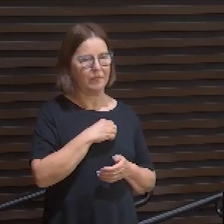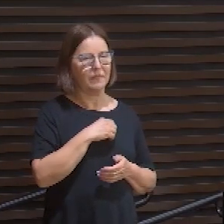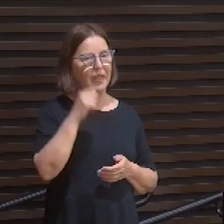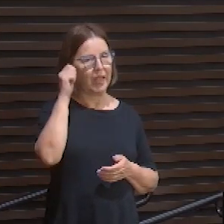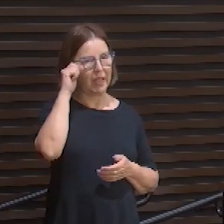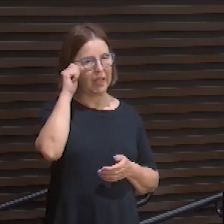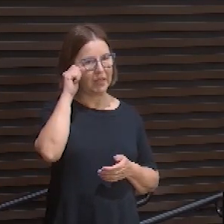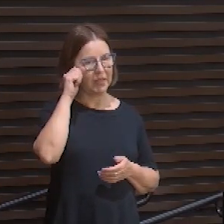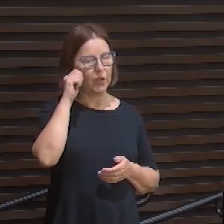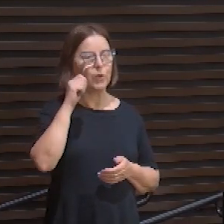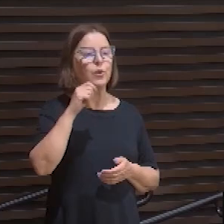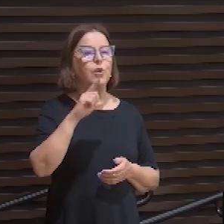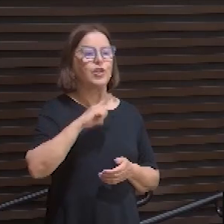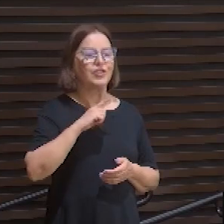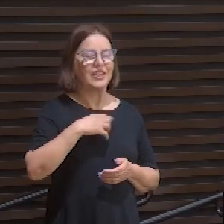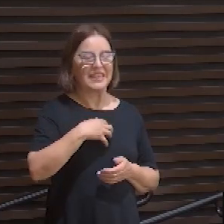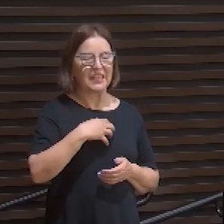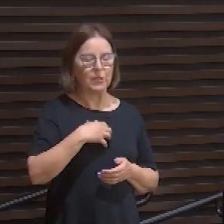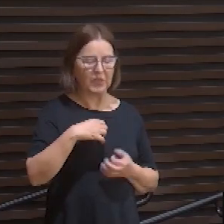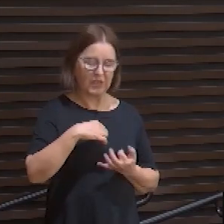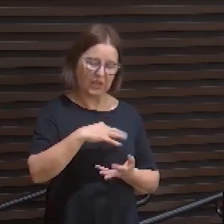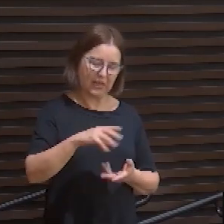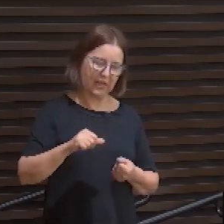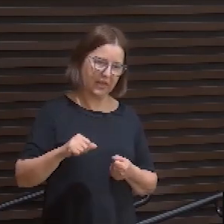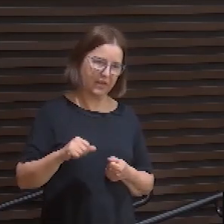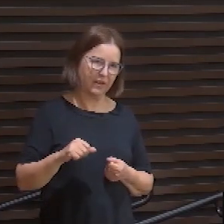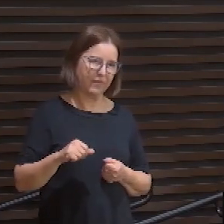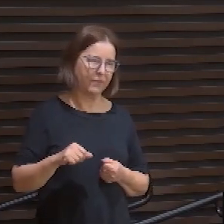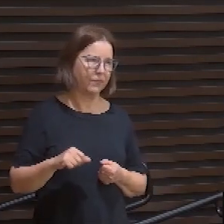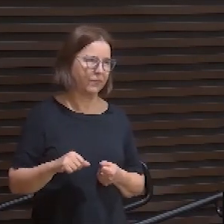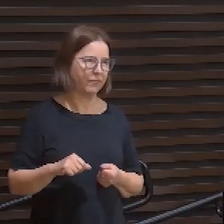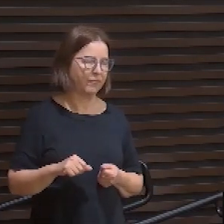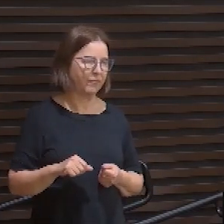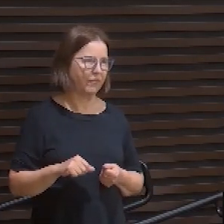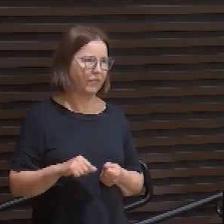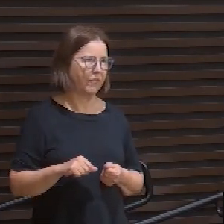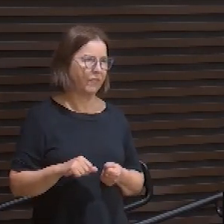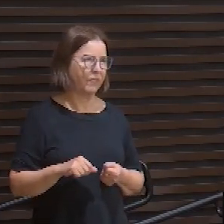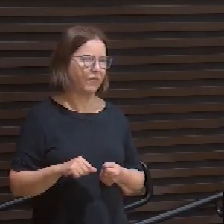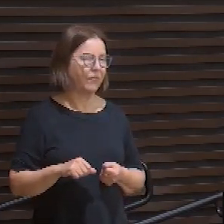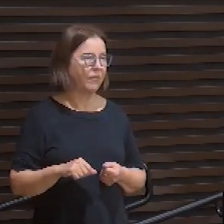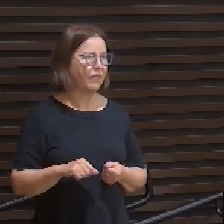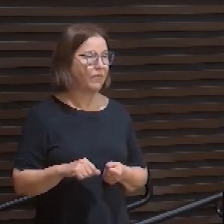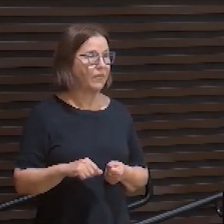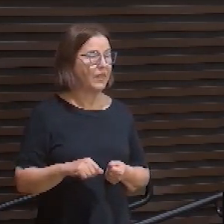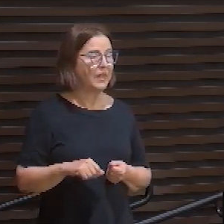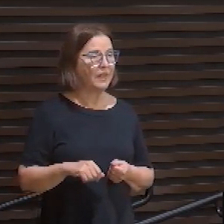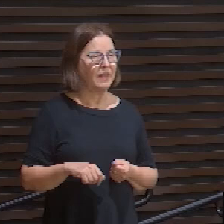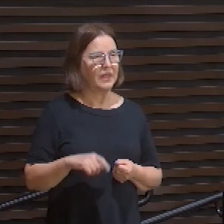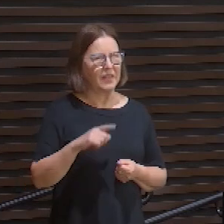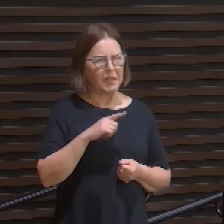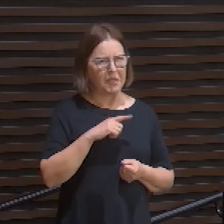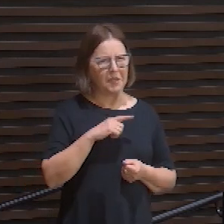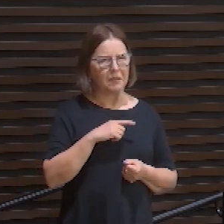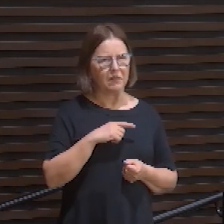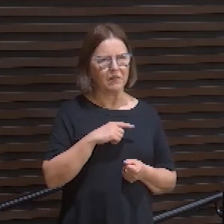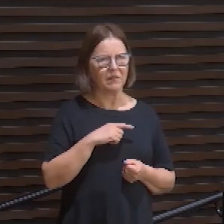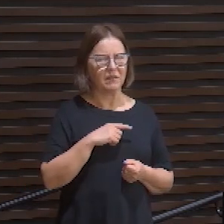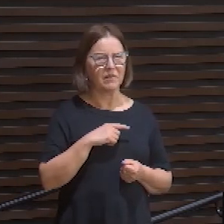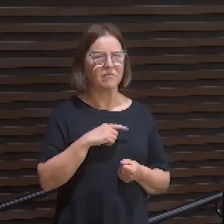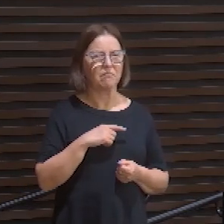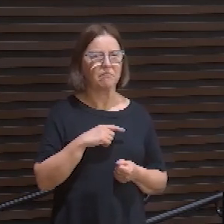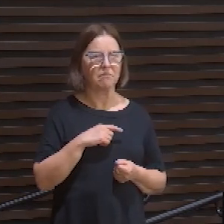terrena. Com aquela natureza terrena, ele tinha uma concupiscência. E com aquela concupiscência, ele